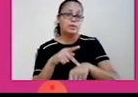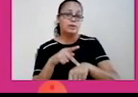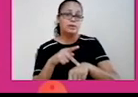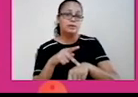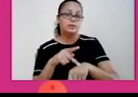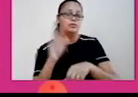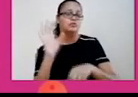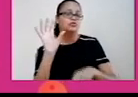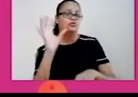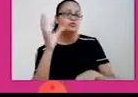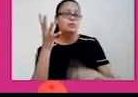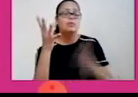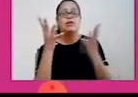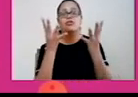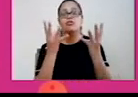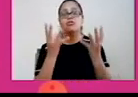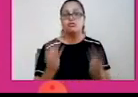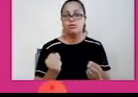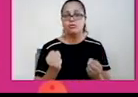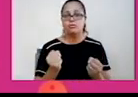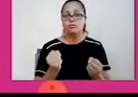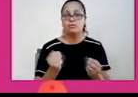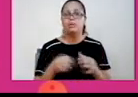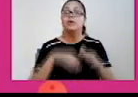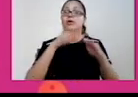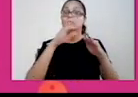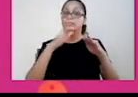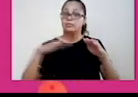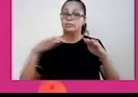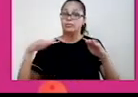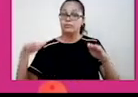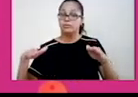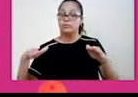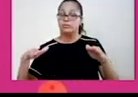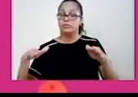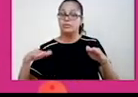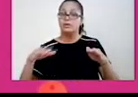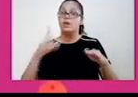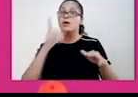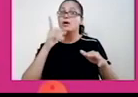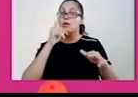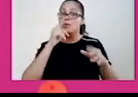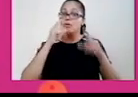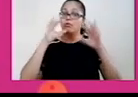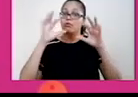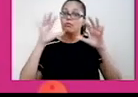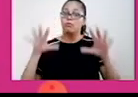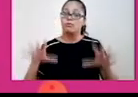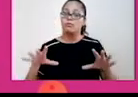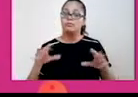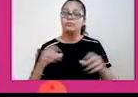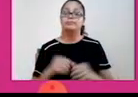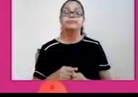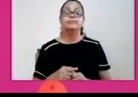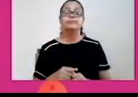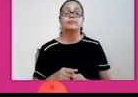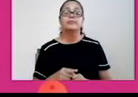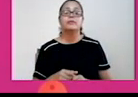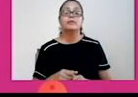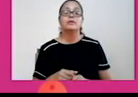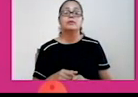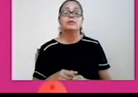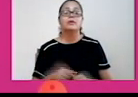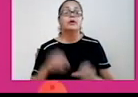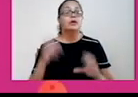o clima acaba sendo mais seco, né? E no litoral é um clima mais úmido. Então, a continentalidade é um fator